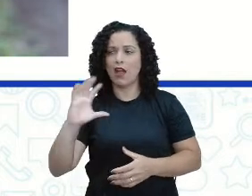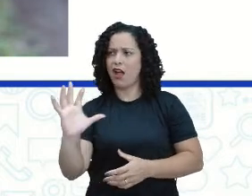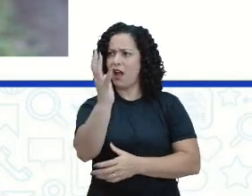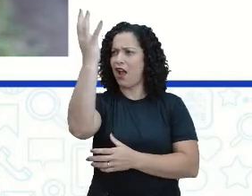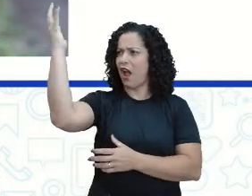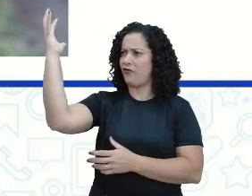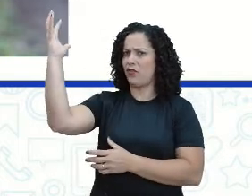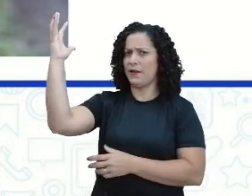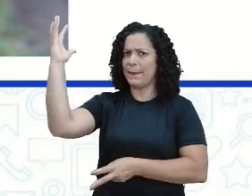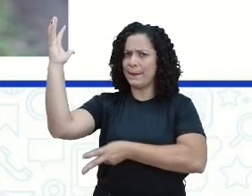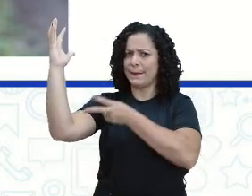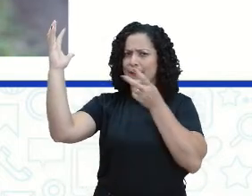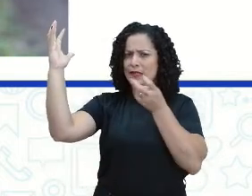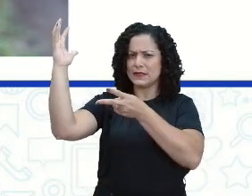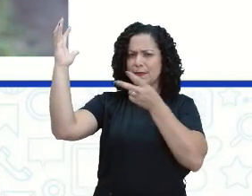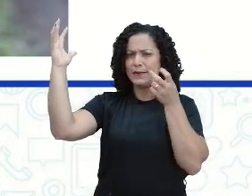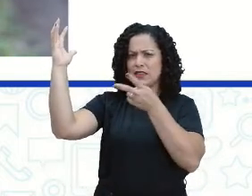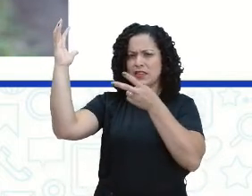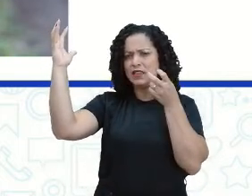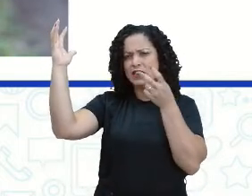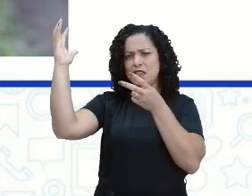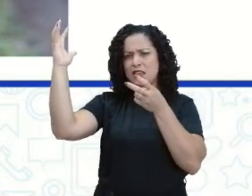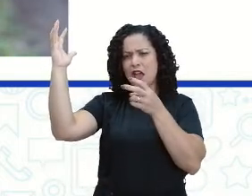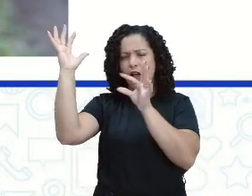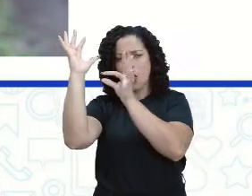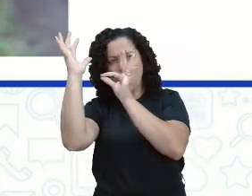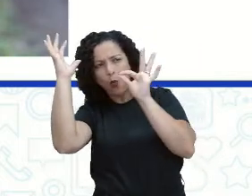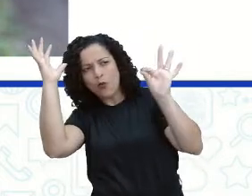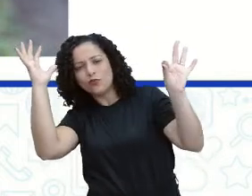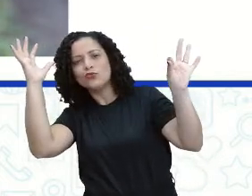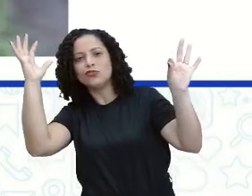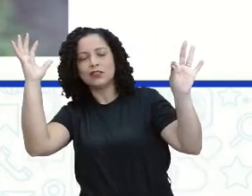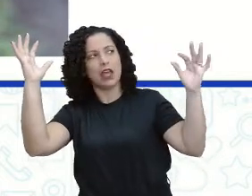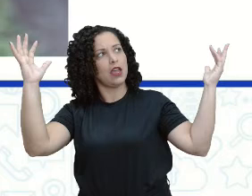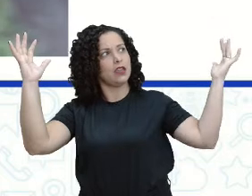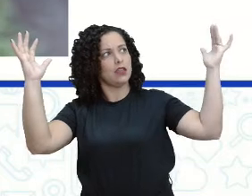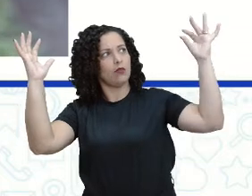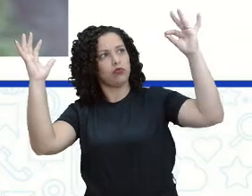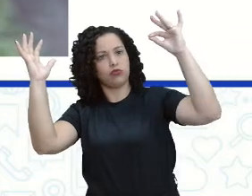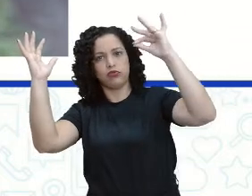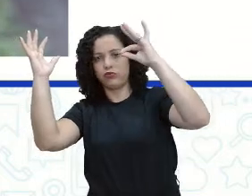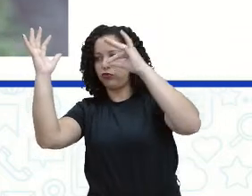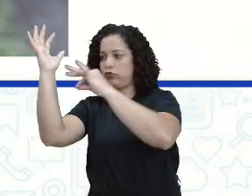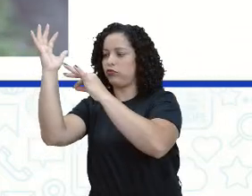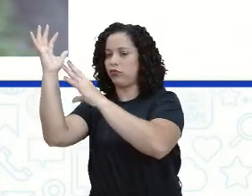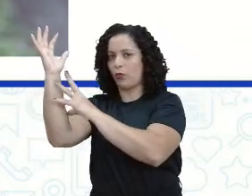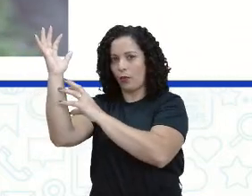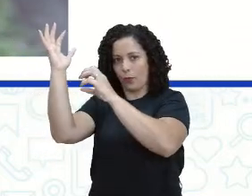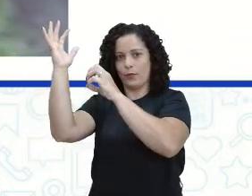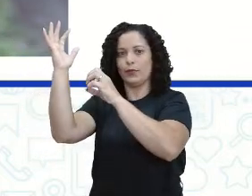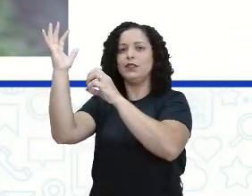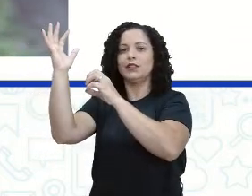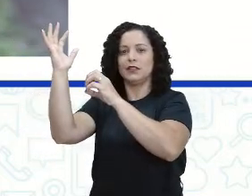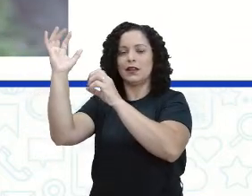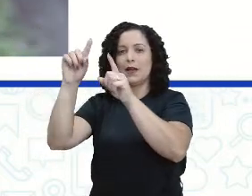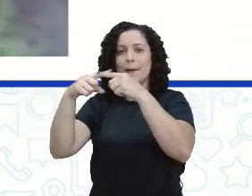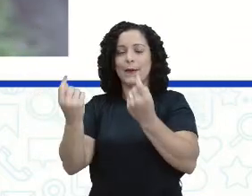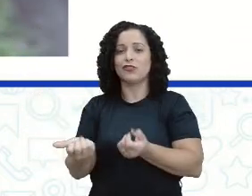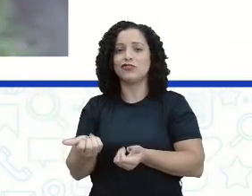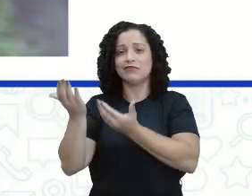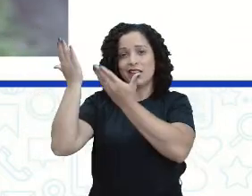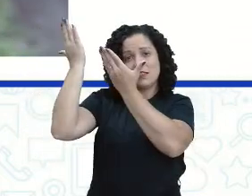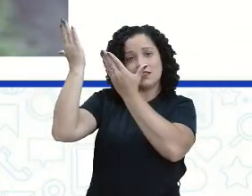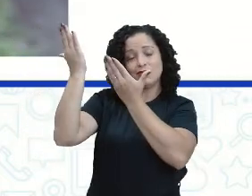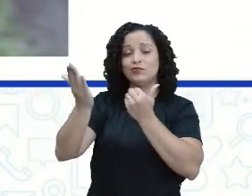percebia rapidamente, a uma distância, ia lá e se alimentava. Quer dizer, essa espécie, ela nem chegou à vida